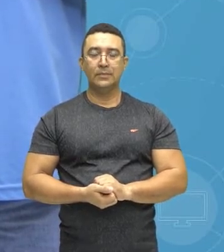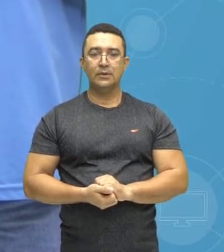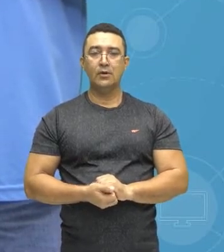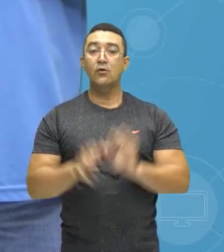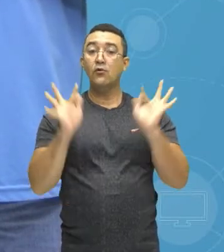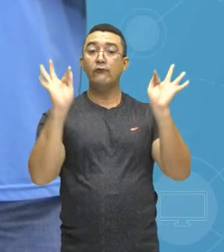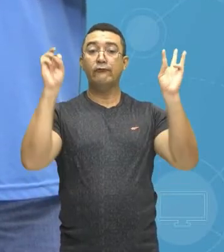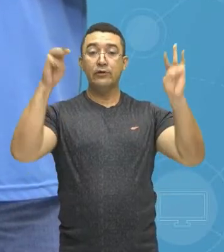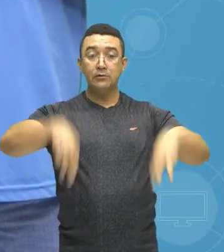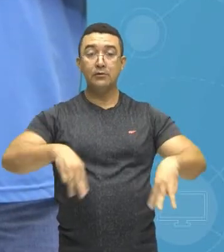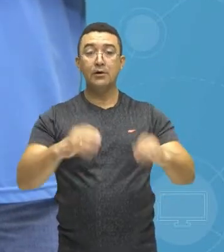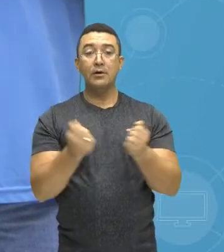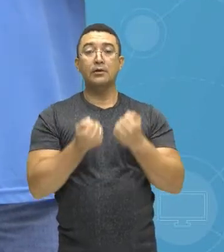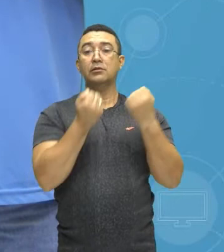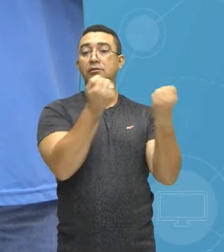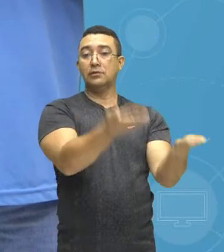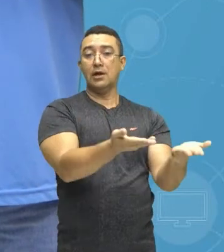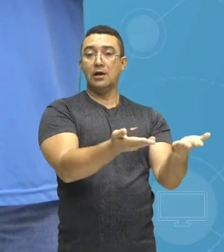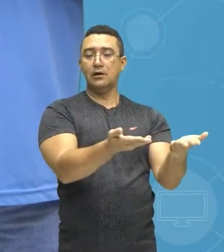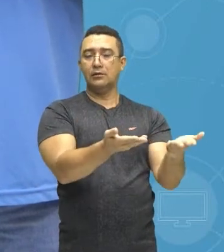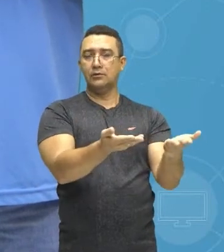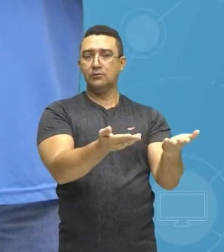Finalmente, o deram como morto.